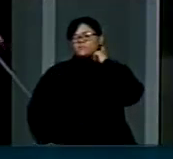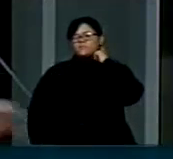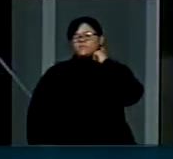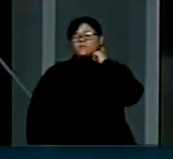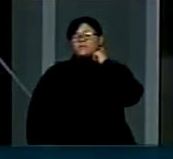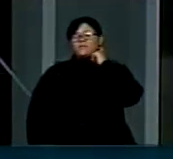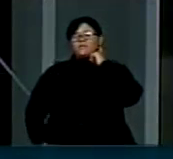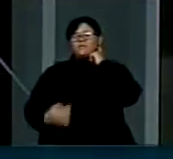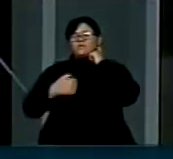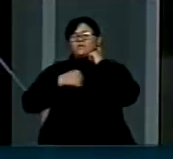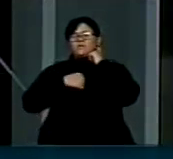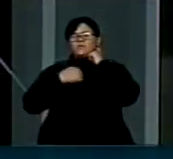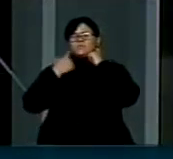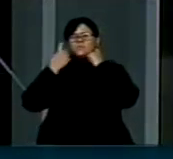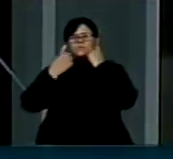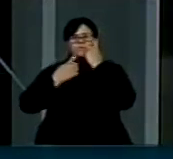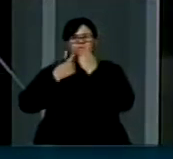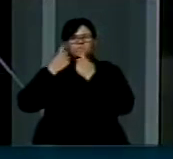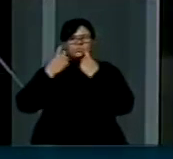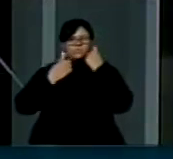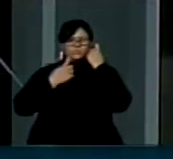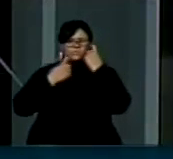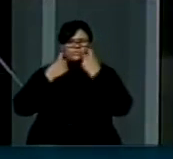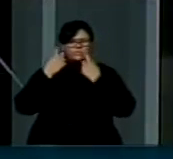Eu vejo com muita preocupação,